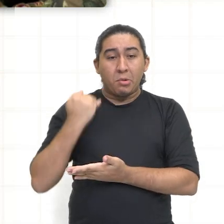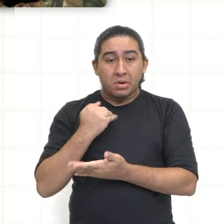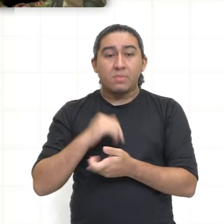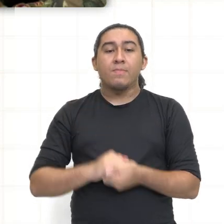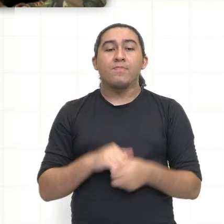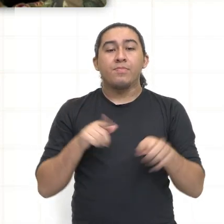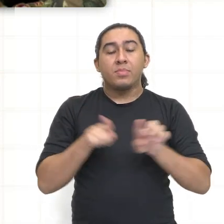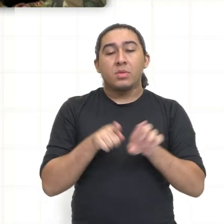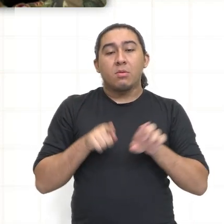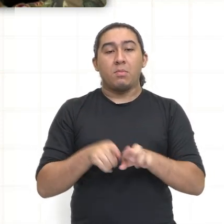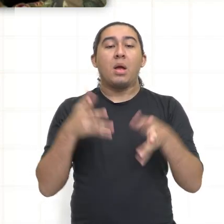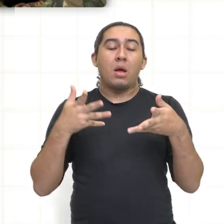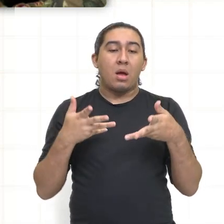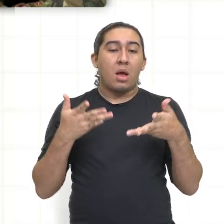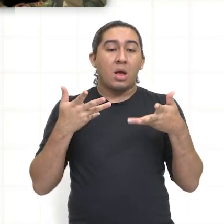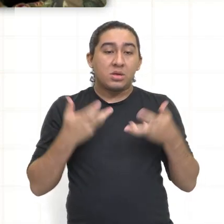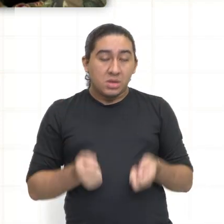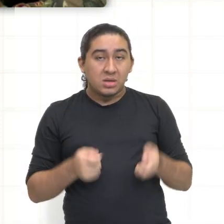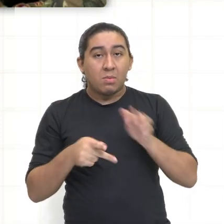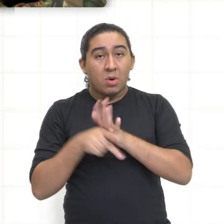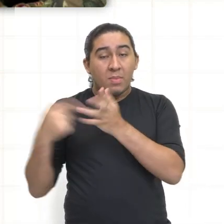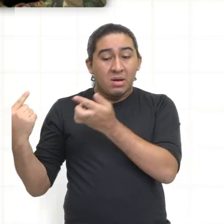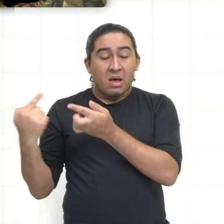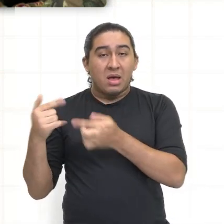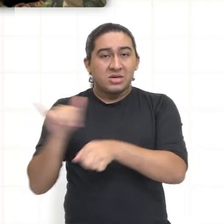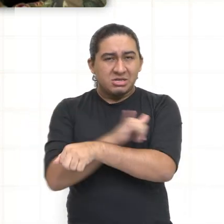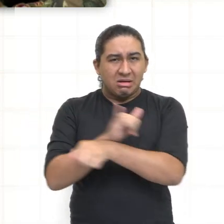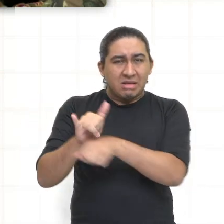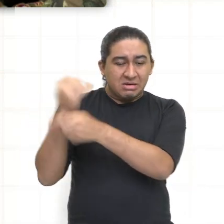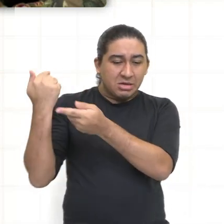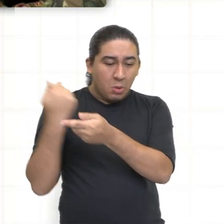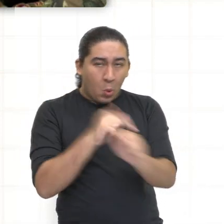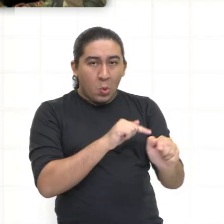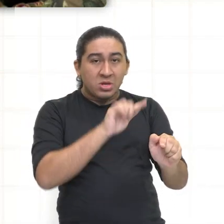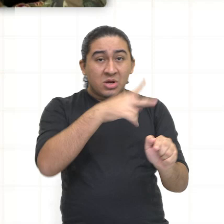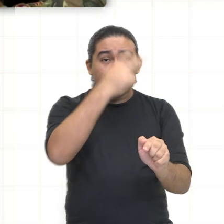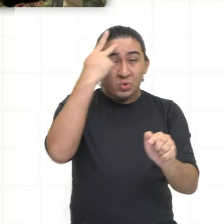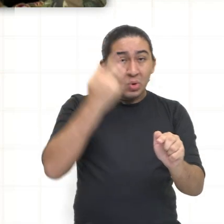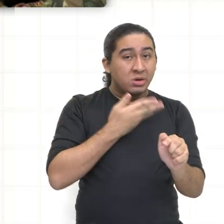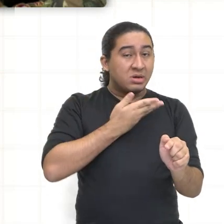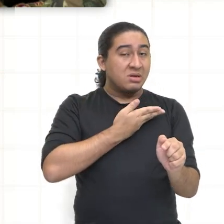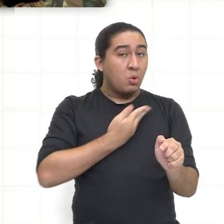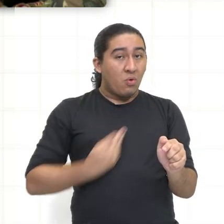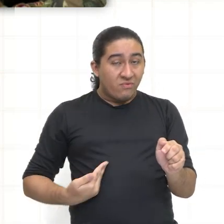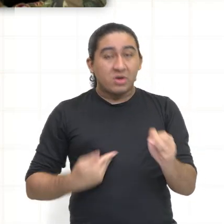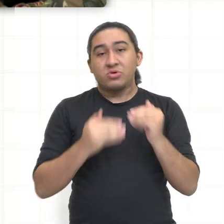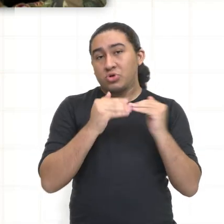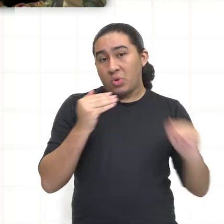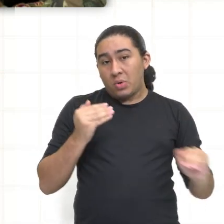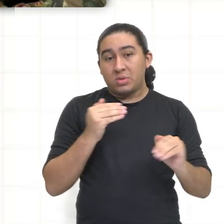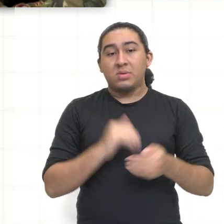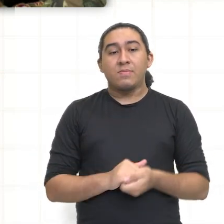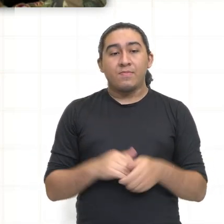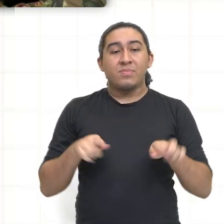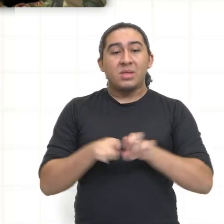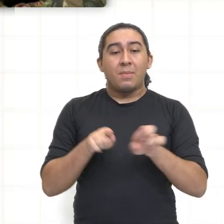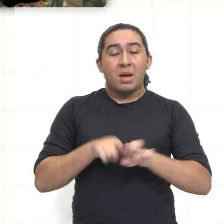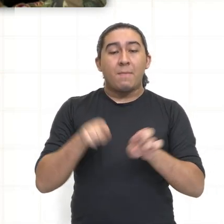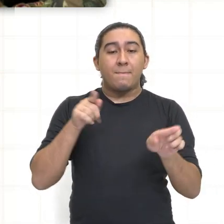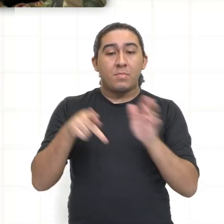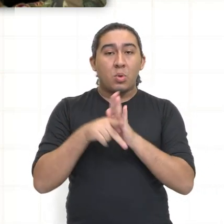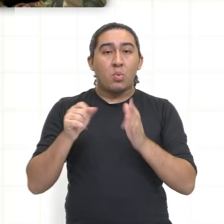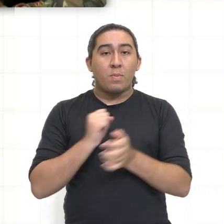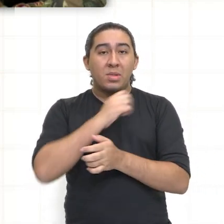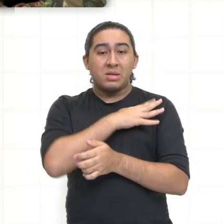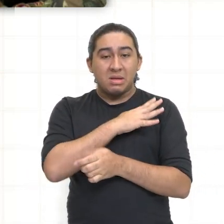de táticas de contra-insurgência, aumento de tropas americanas em 2007. Tudo isso vai